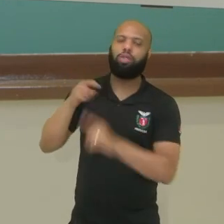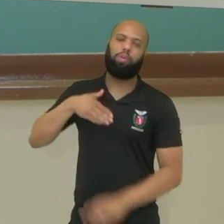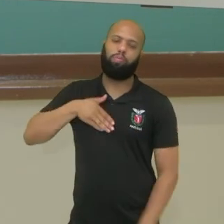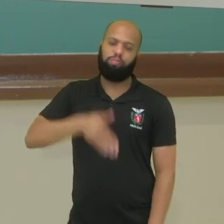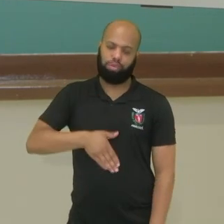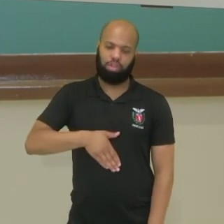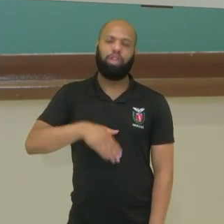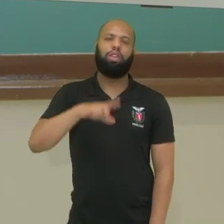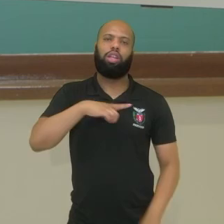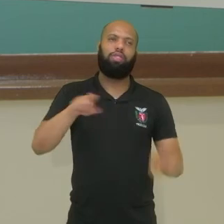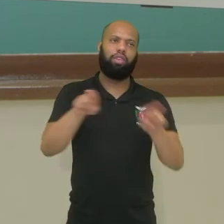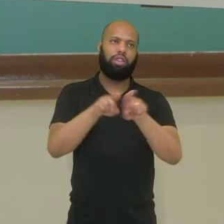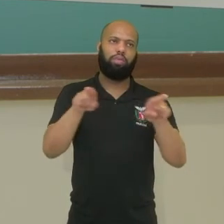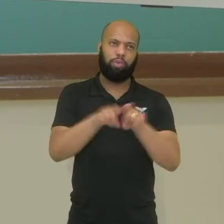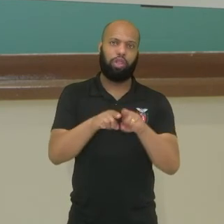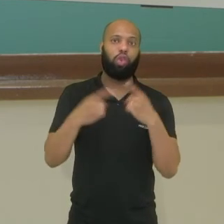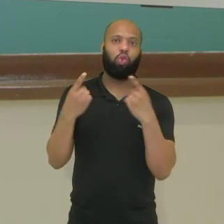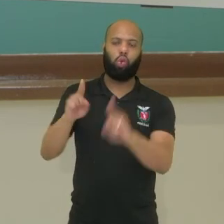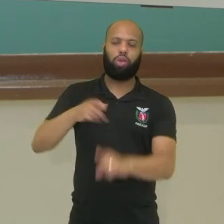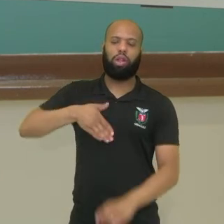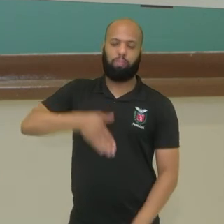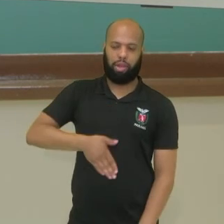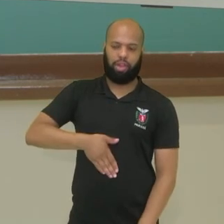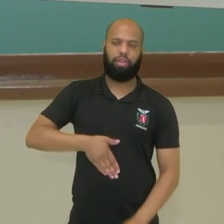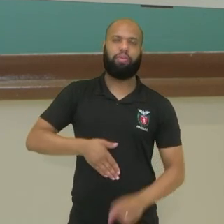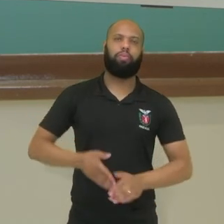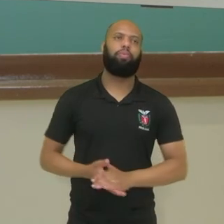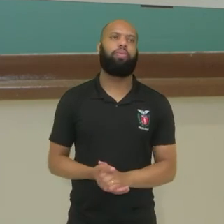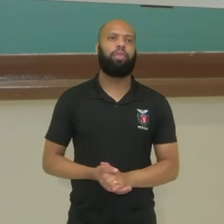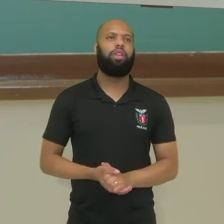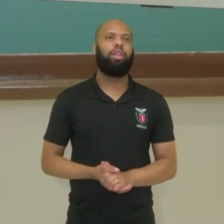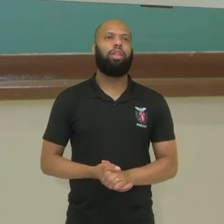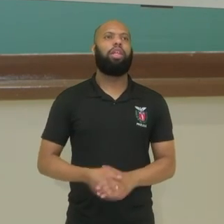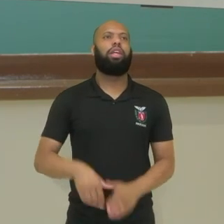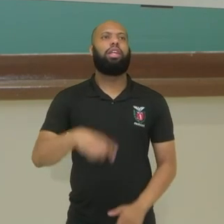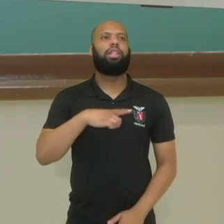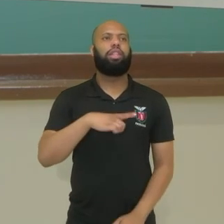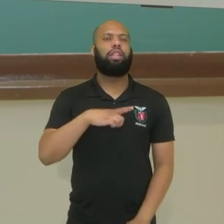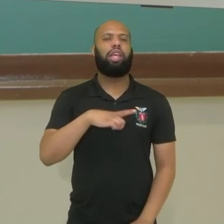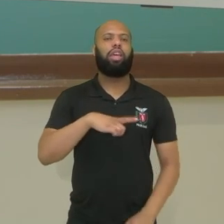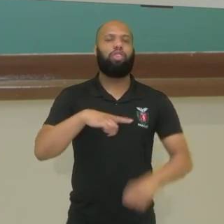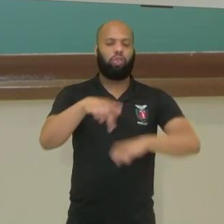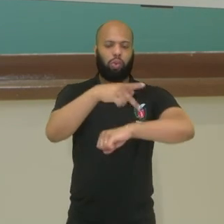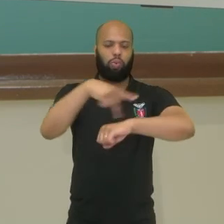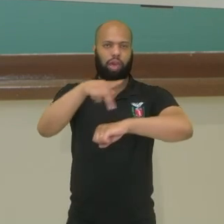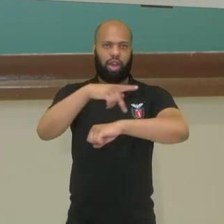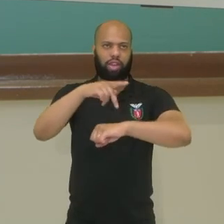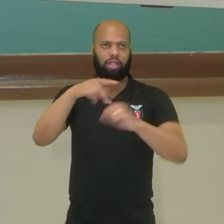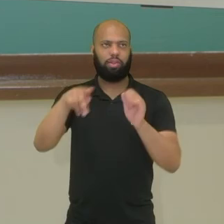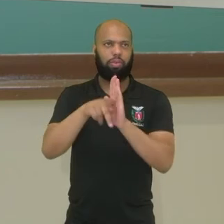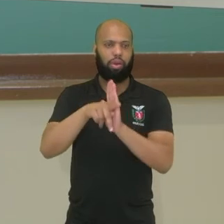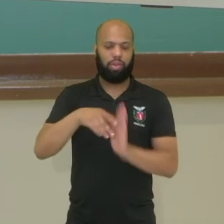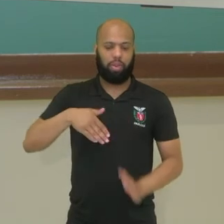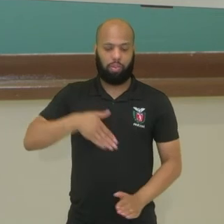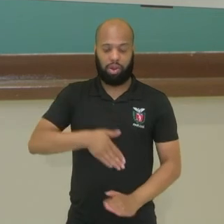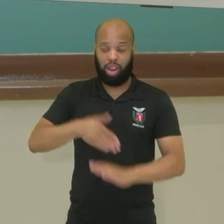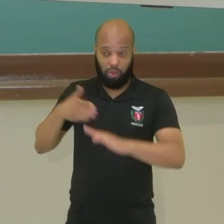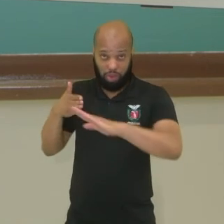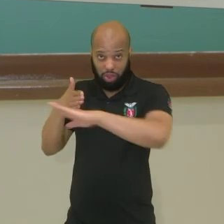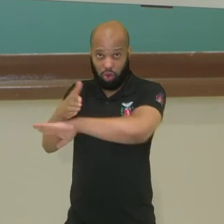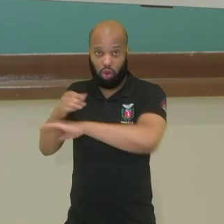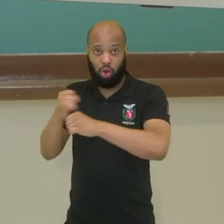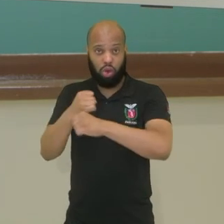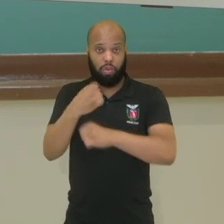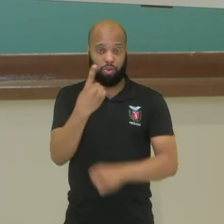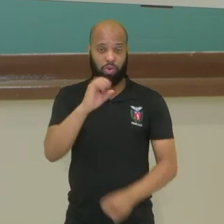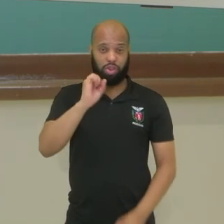anti-bonapartismo, contrário a Napoleão Bonaparte. Um dos países invadidos por Napoleão Bonaparte em 1812 é